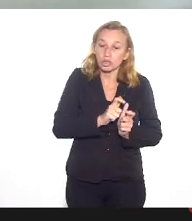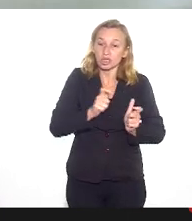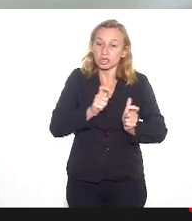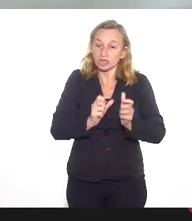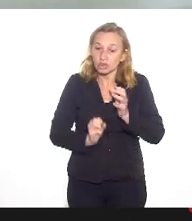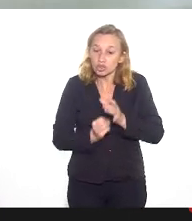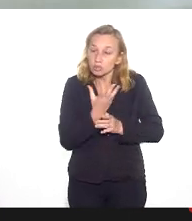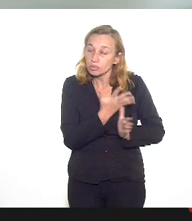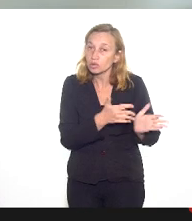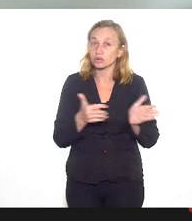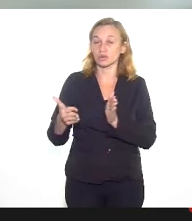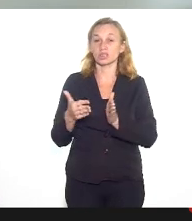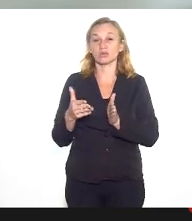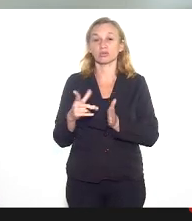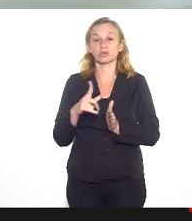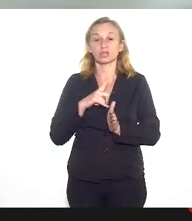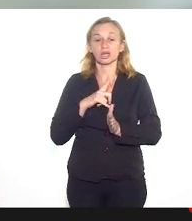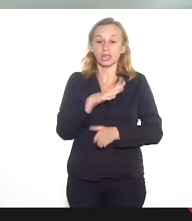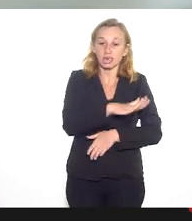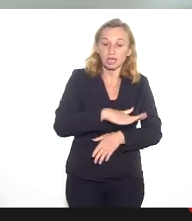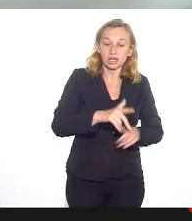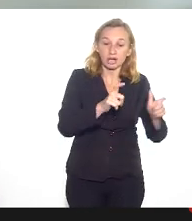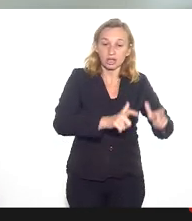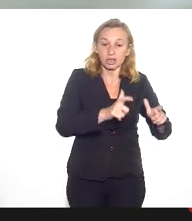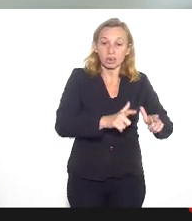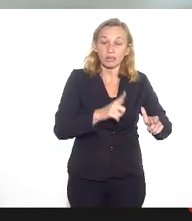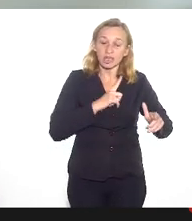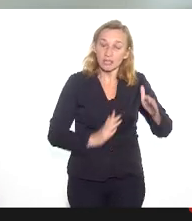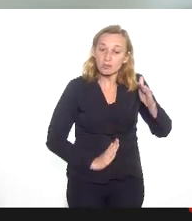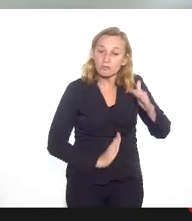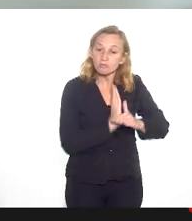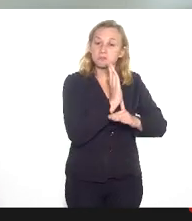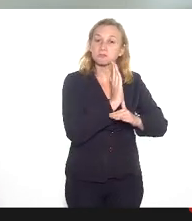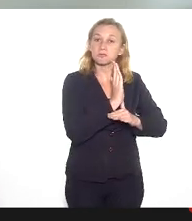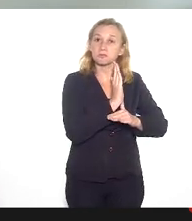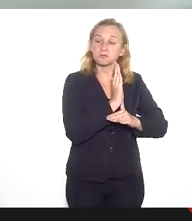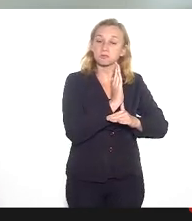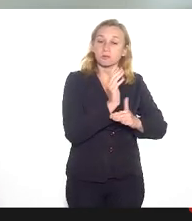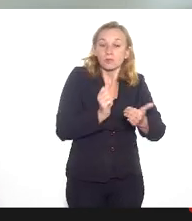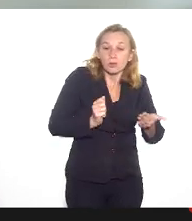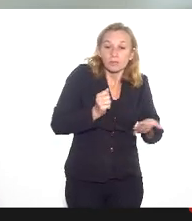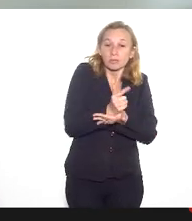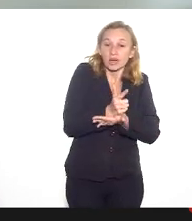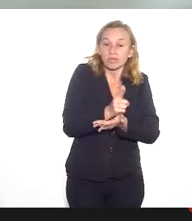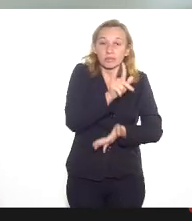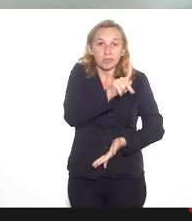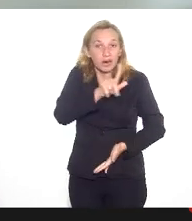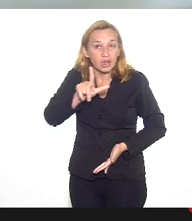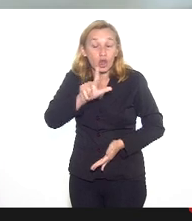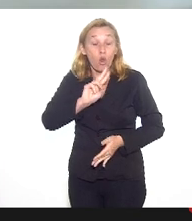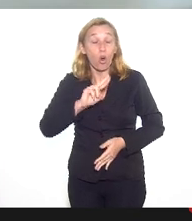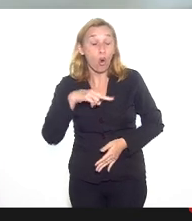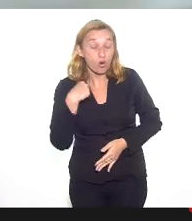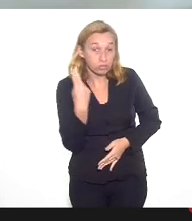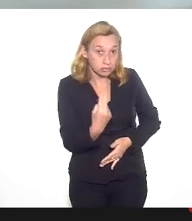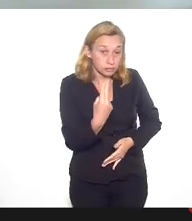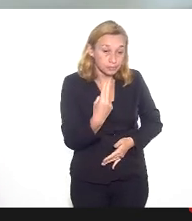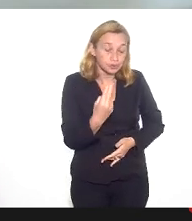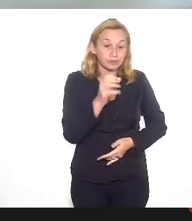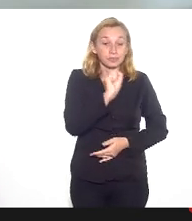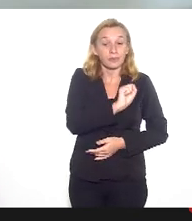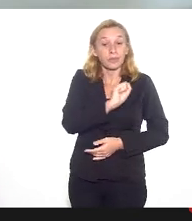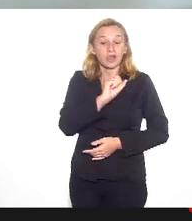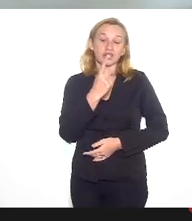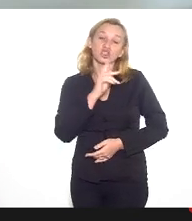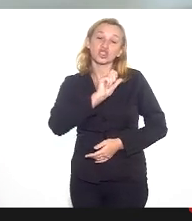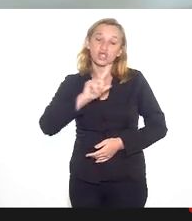produção para que ele passe do limite de pagamento da PE? Ou a Shell